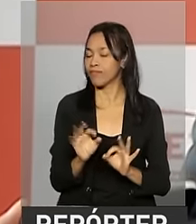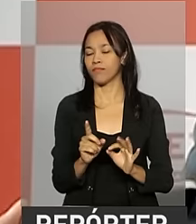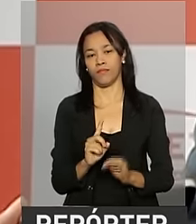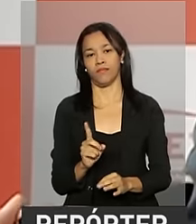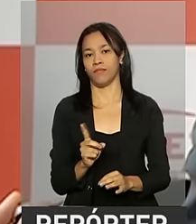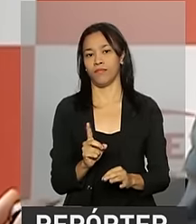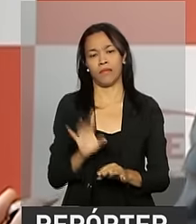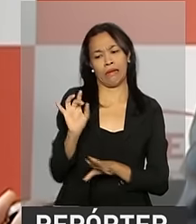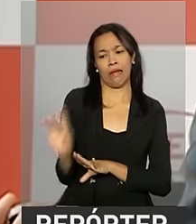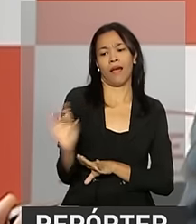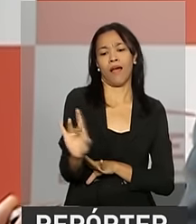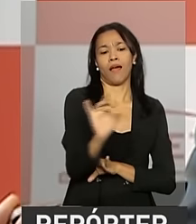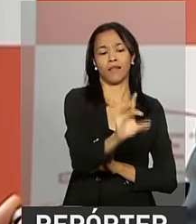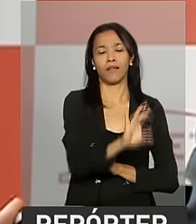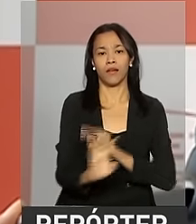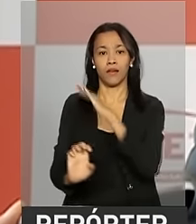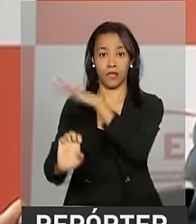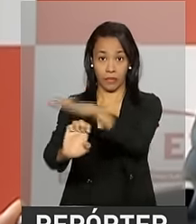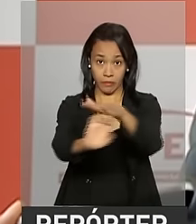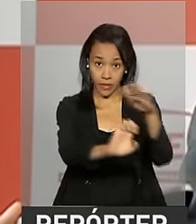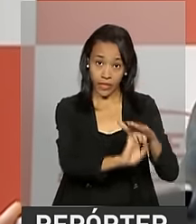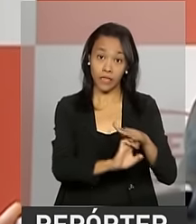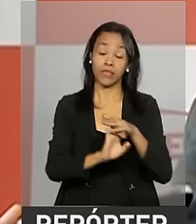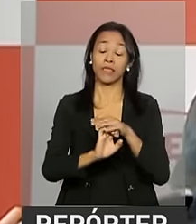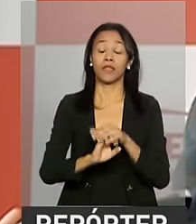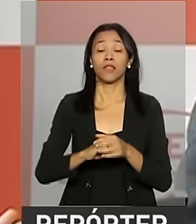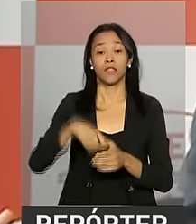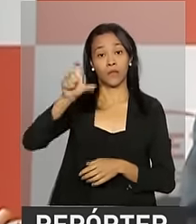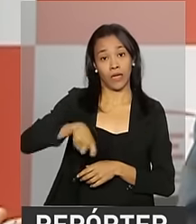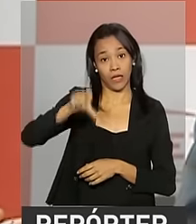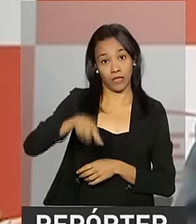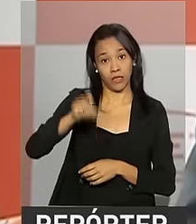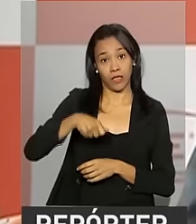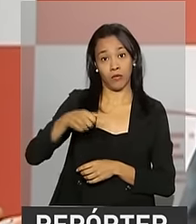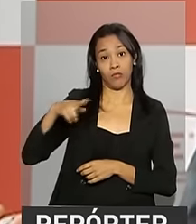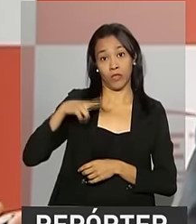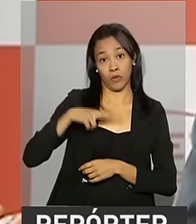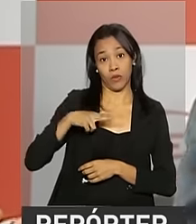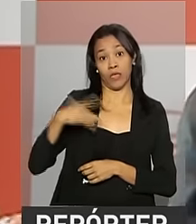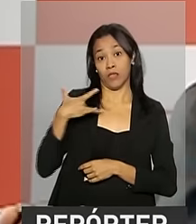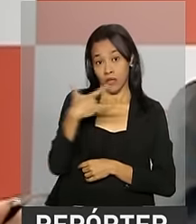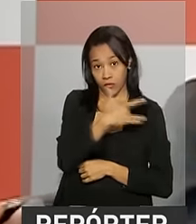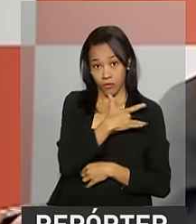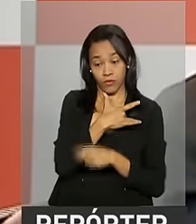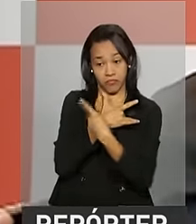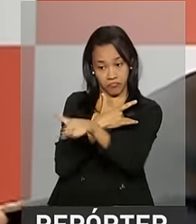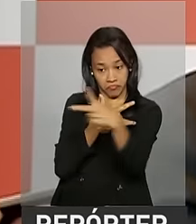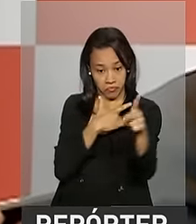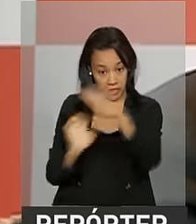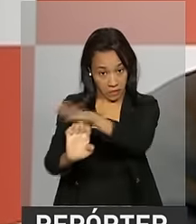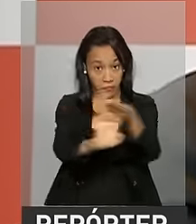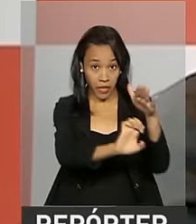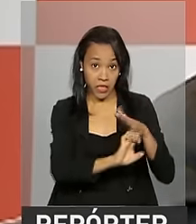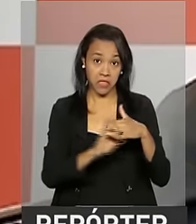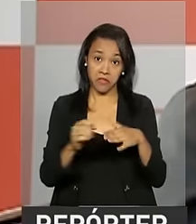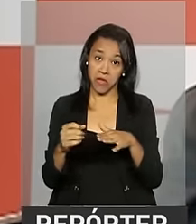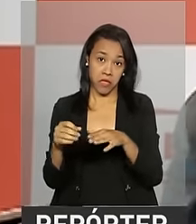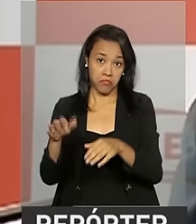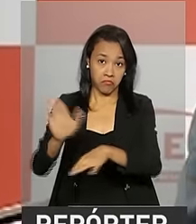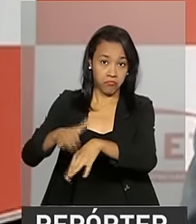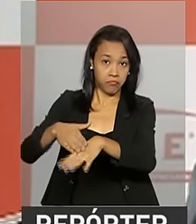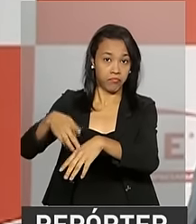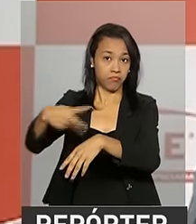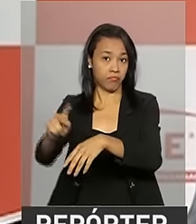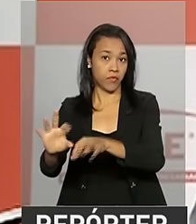Cada administradora de plano de saúde, cada empresa da área vai propor o seu modelo